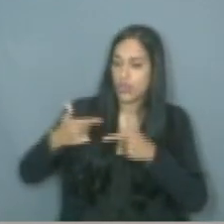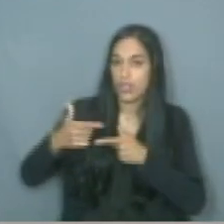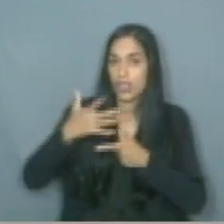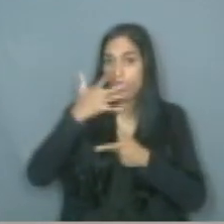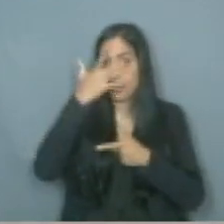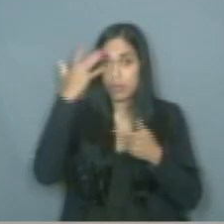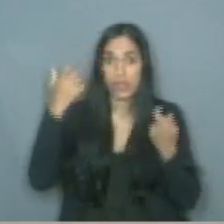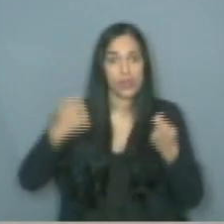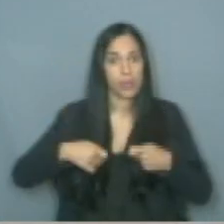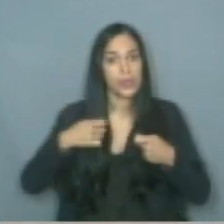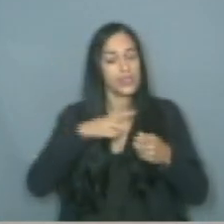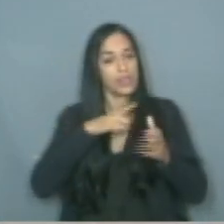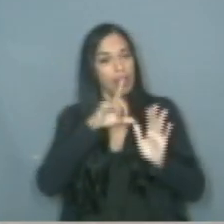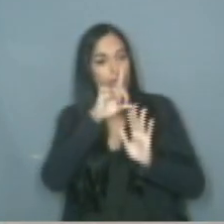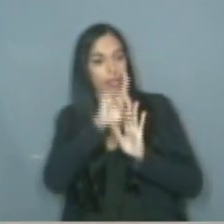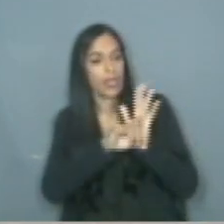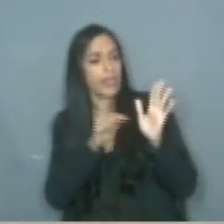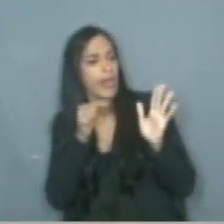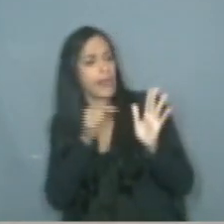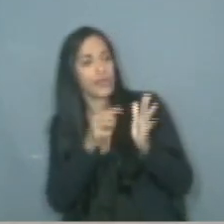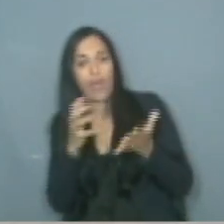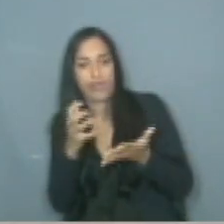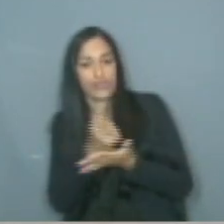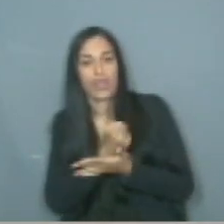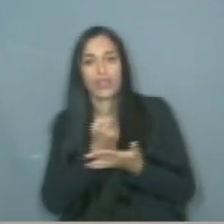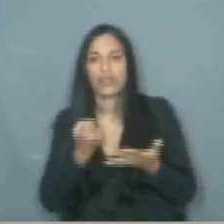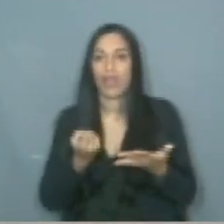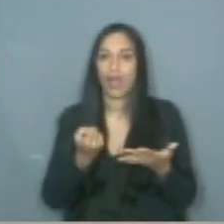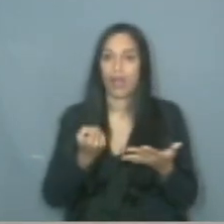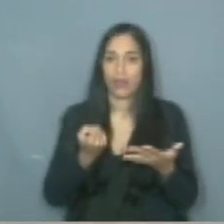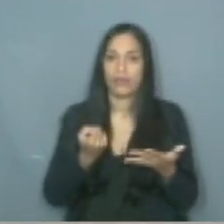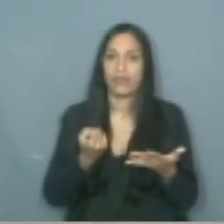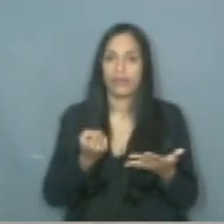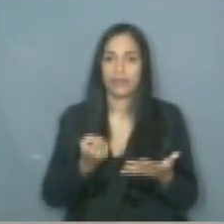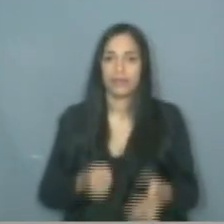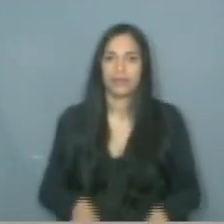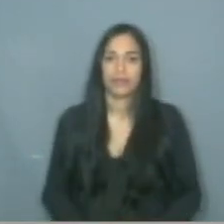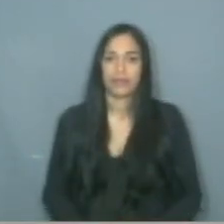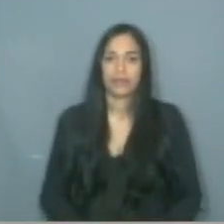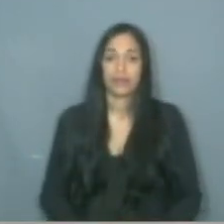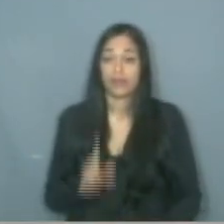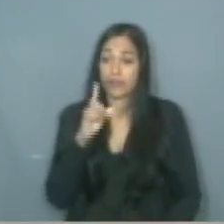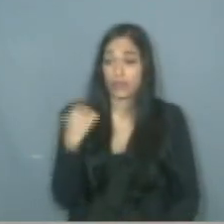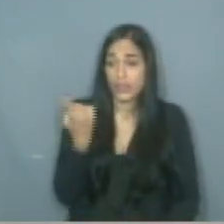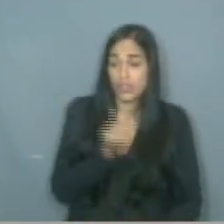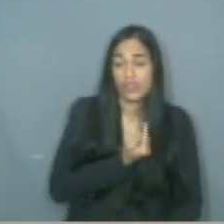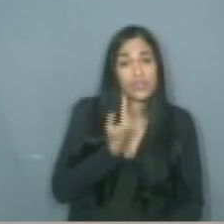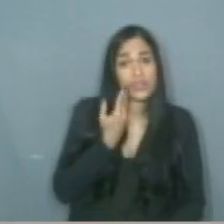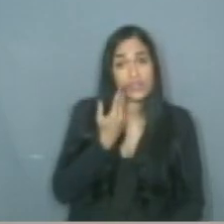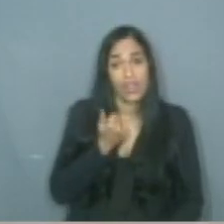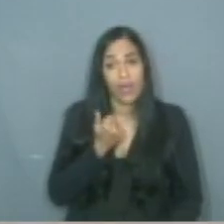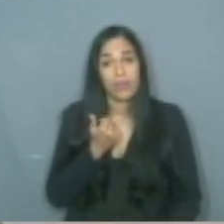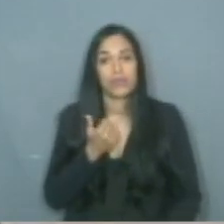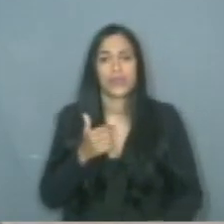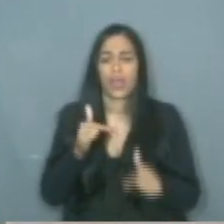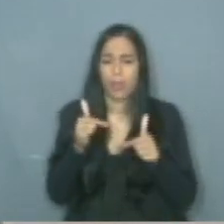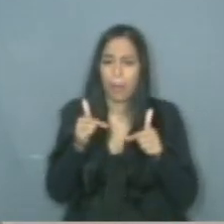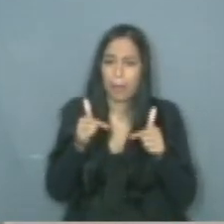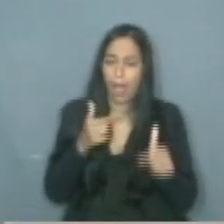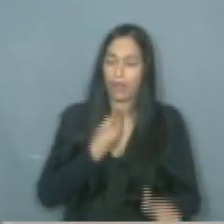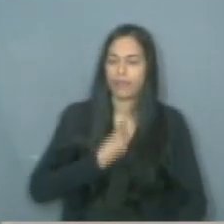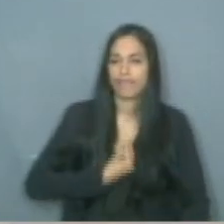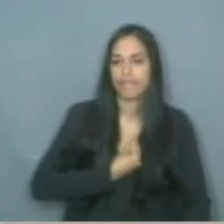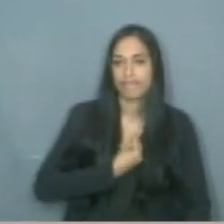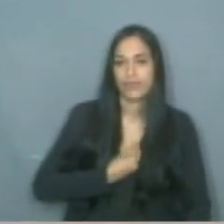pessoa tem que ter o direito de resgatar o seu patrimônio. E a gente sabe que muita gente luta a vida